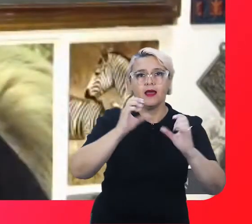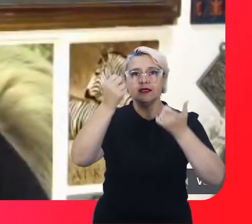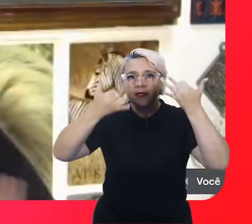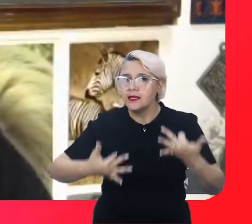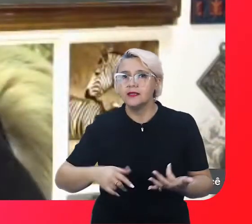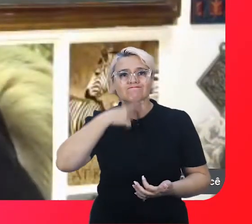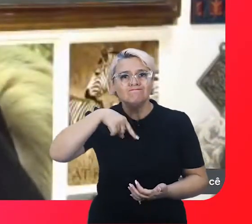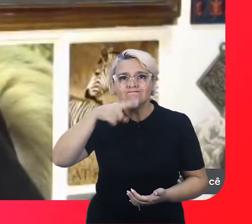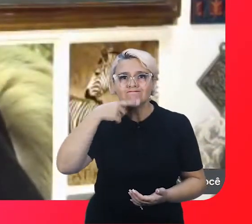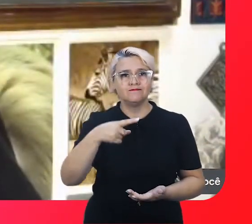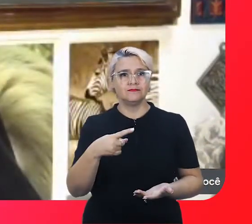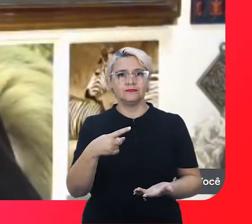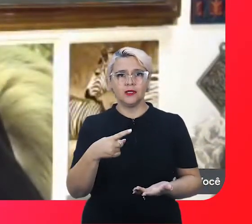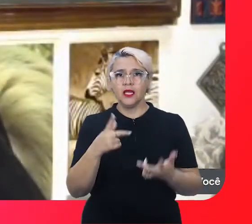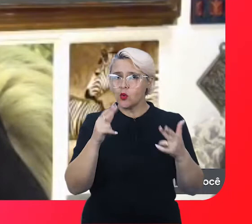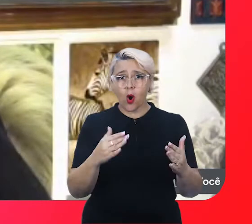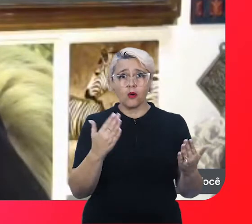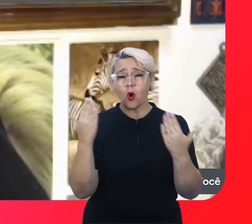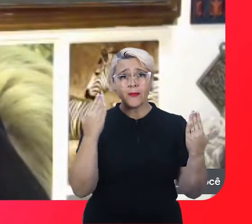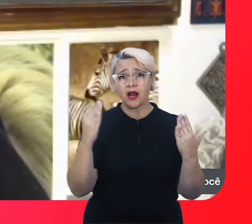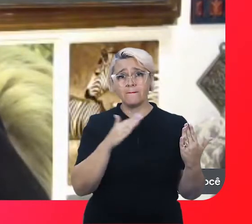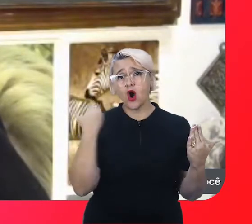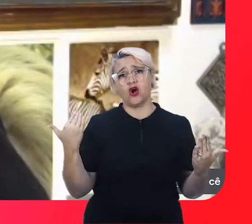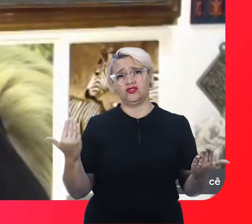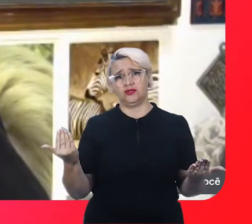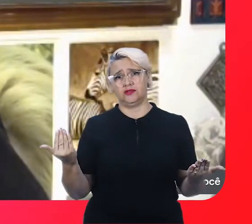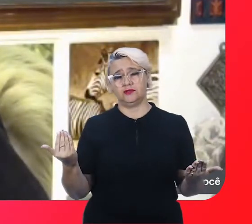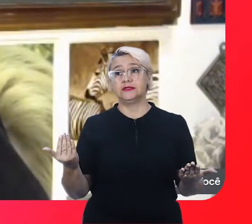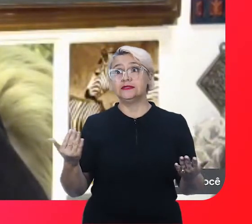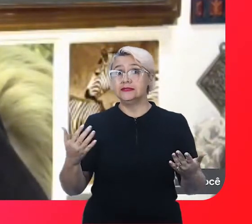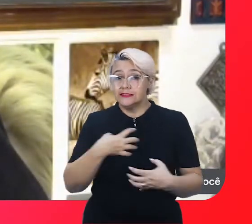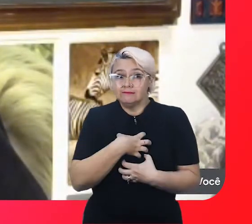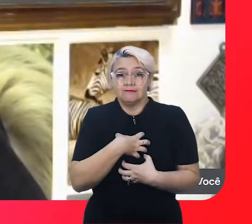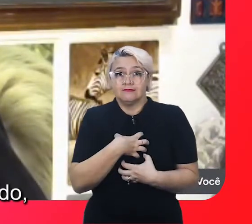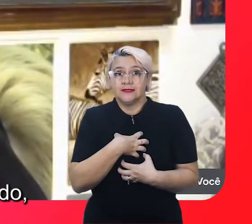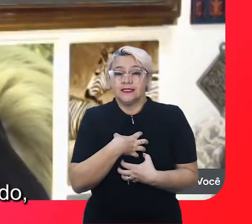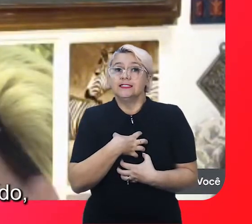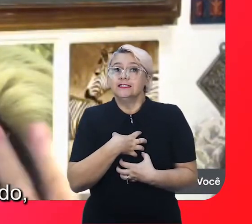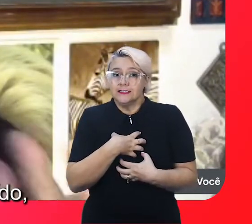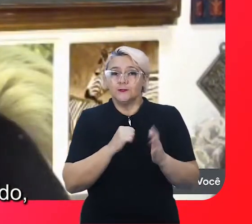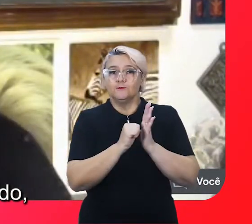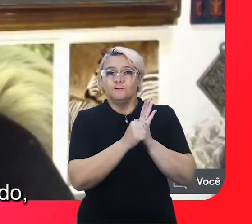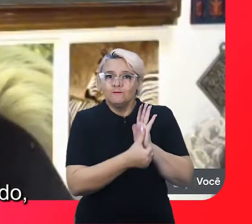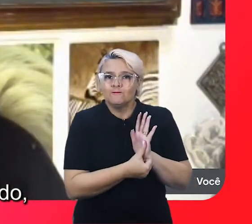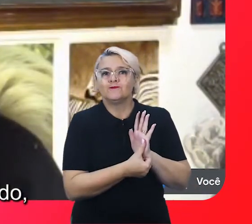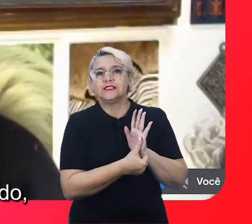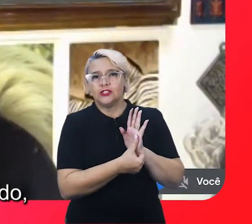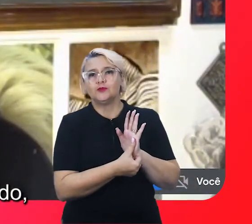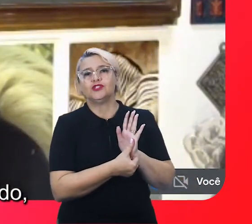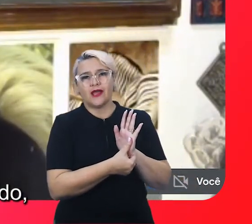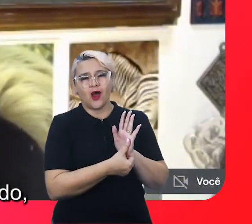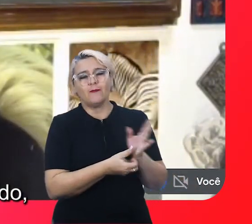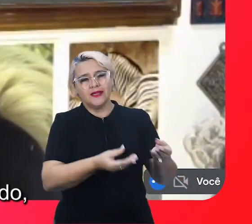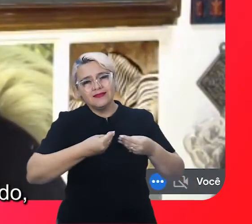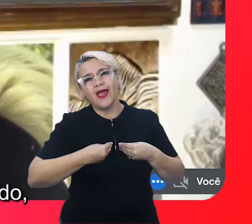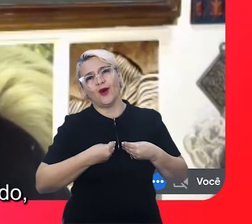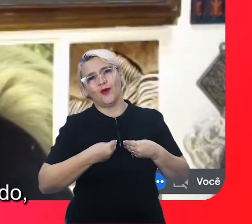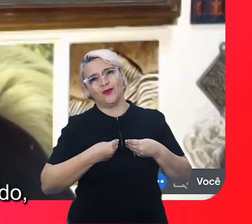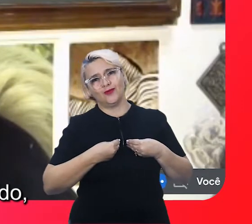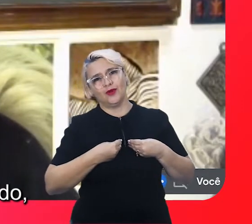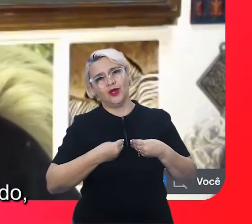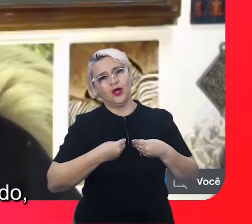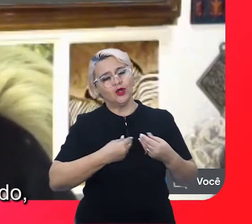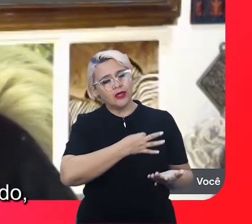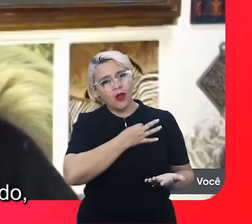e não conseguir não é morrer? Então, ali a síndrome de Down, eu devo a essas pessoas com síndrome de Down terem